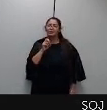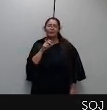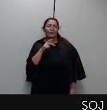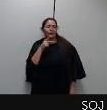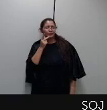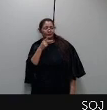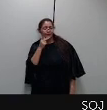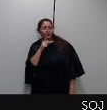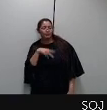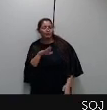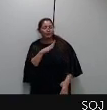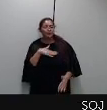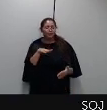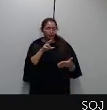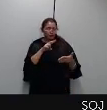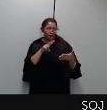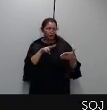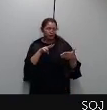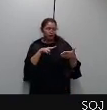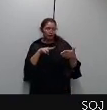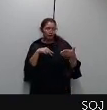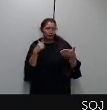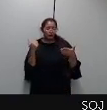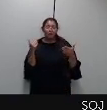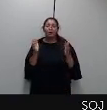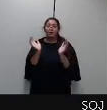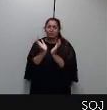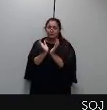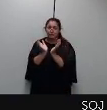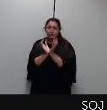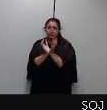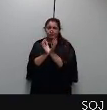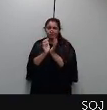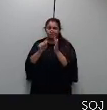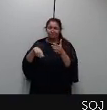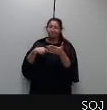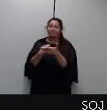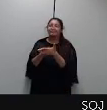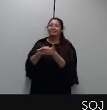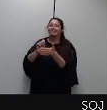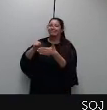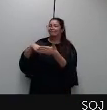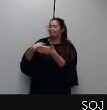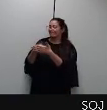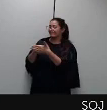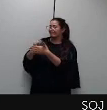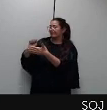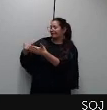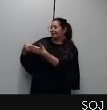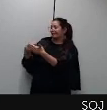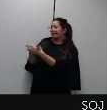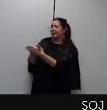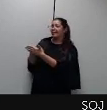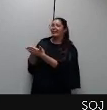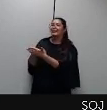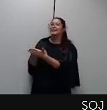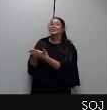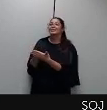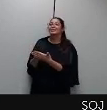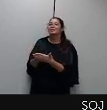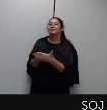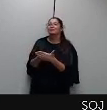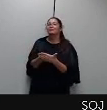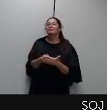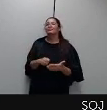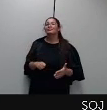é que a turma nessas situações Geralmente vem aplicando a famosa mas nada apreciada